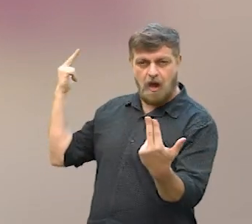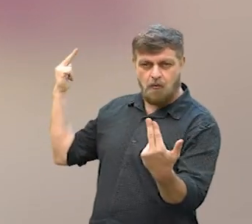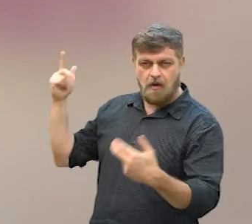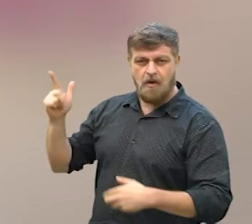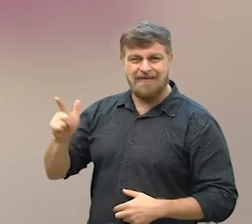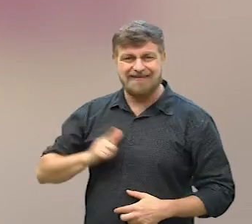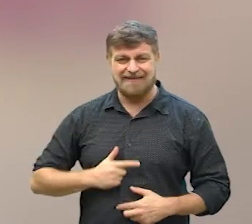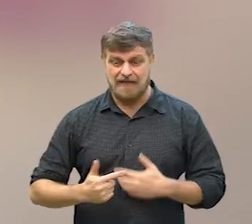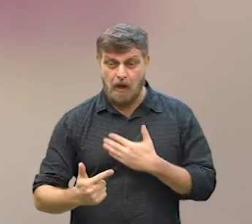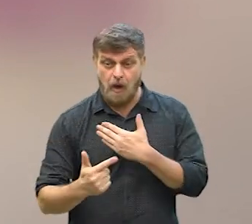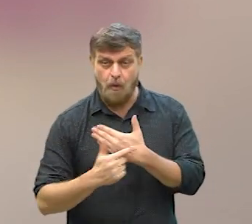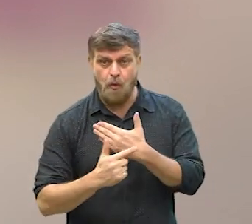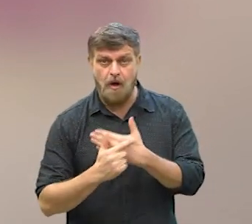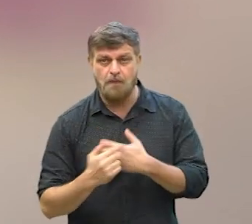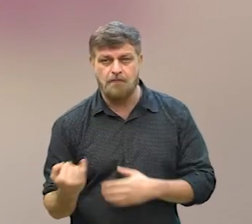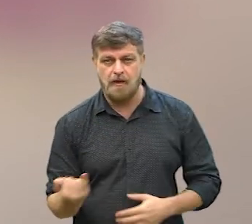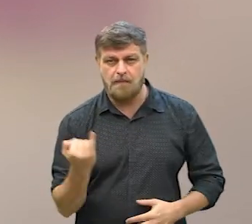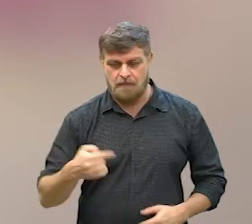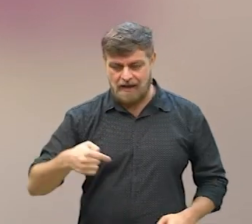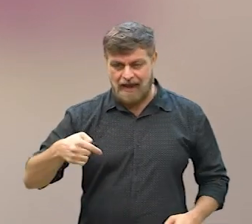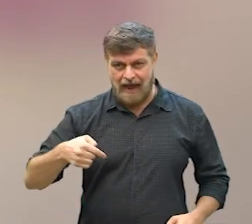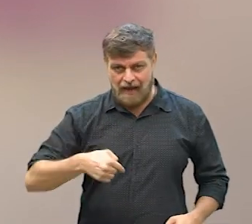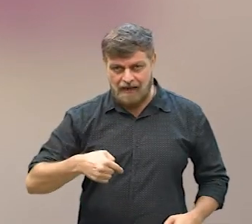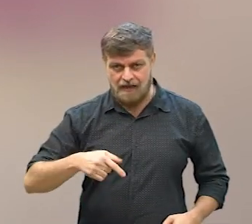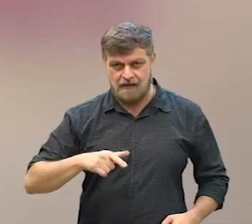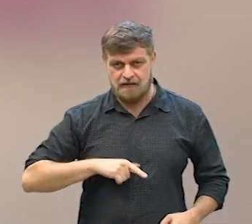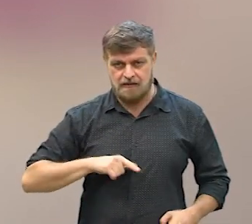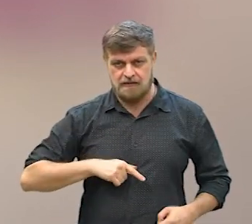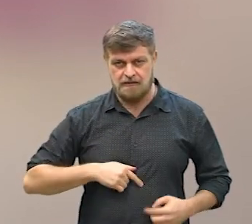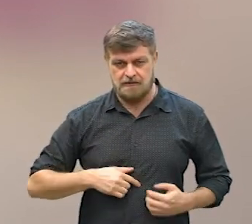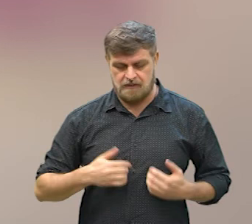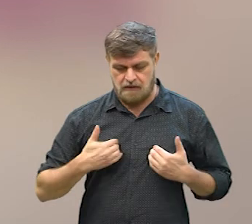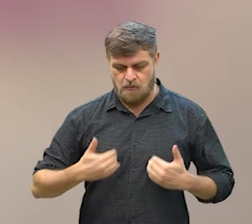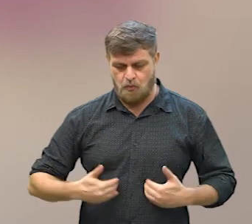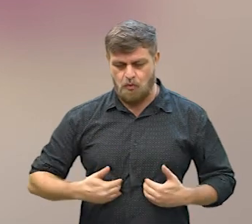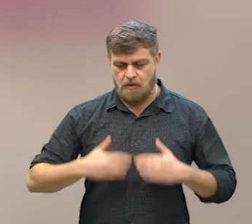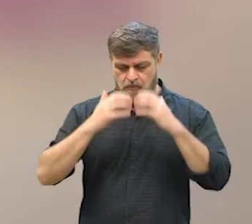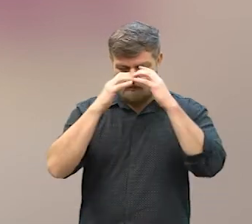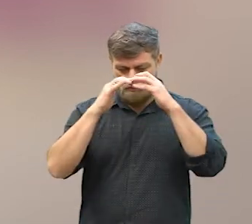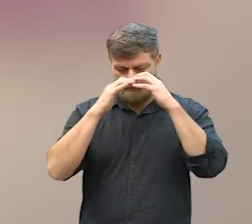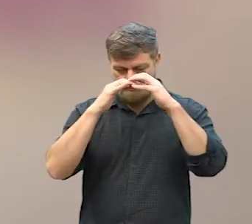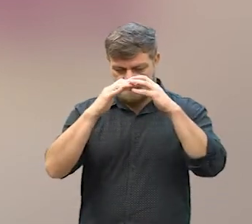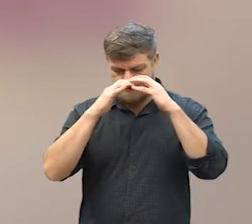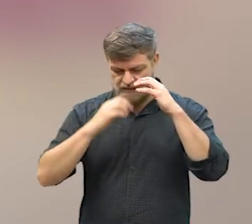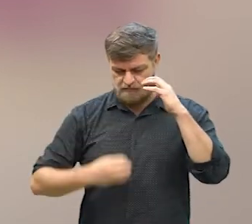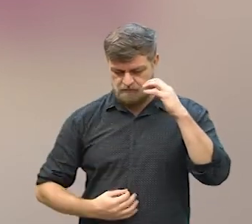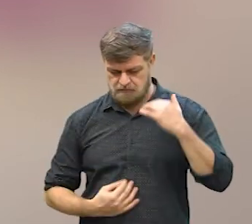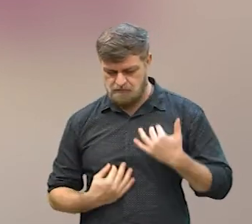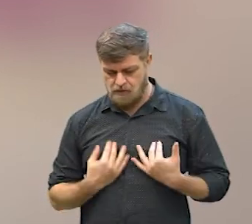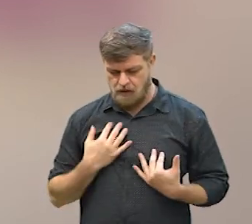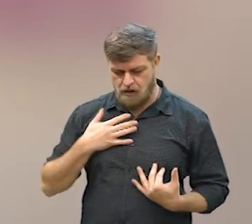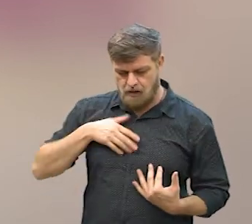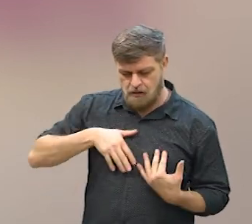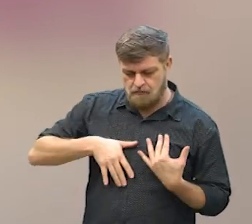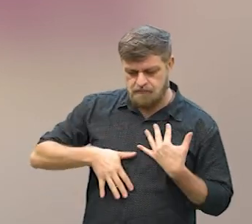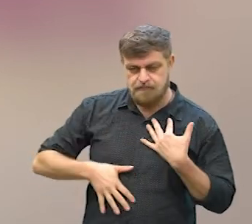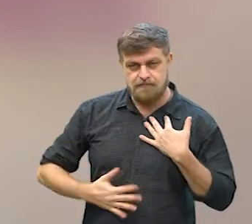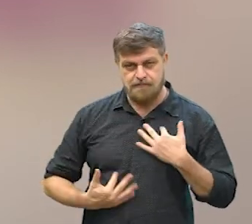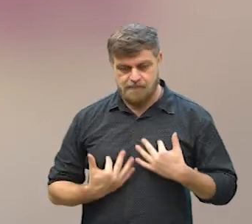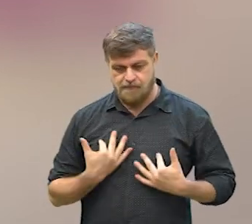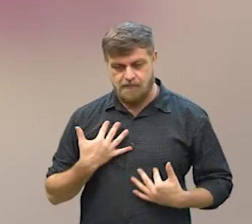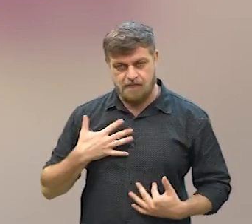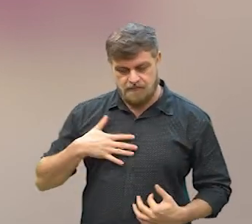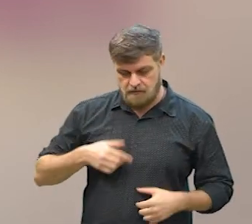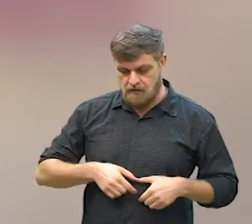tem todo um papel importante e é lá que é transmitido para todo o cérebro os minerais, as vitaminas,